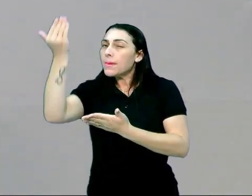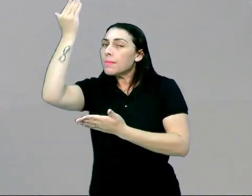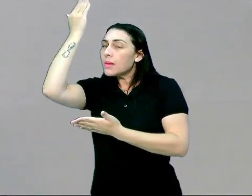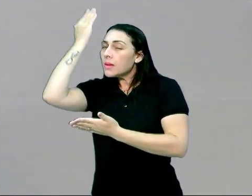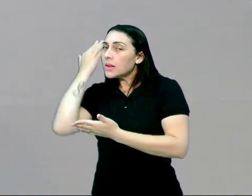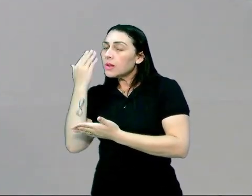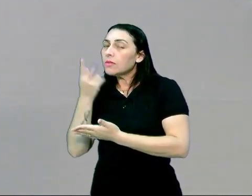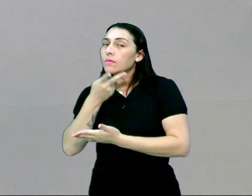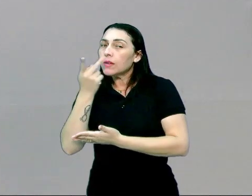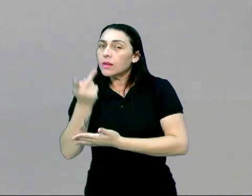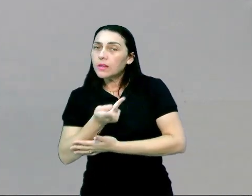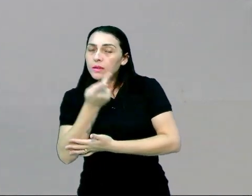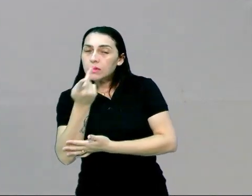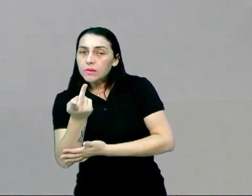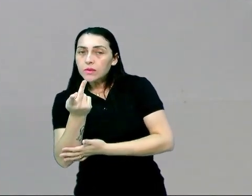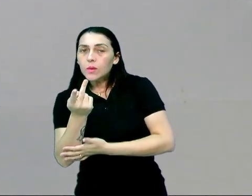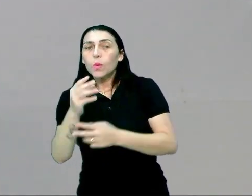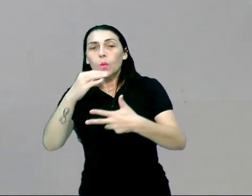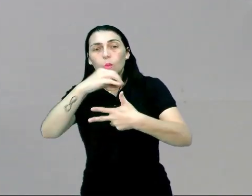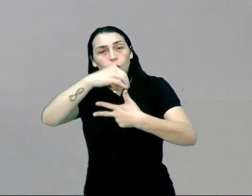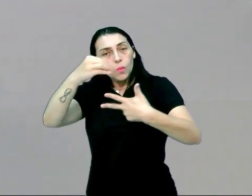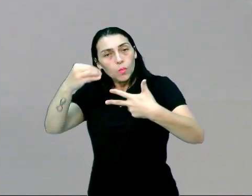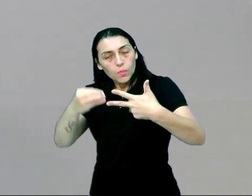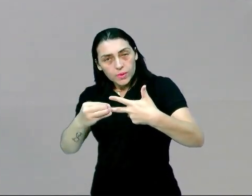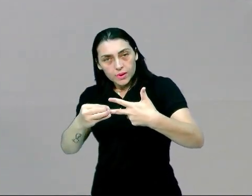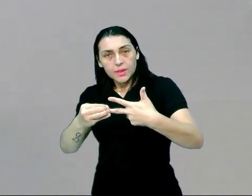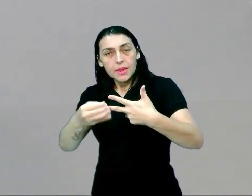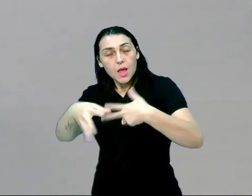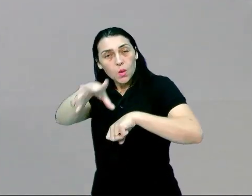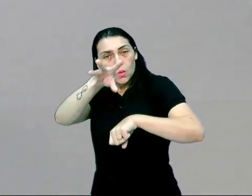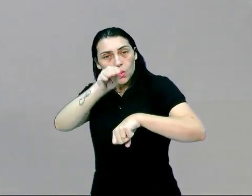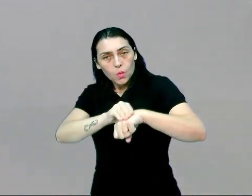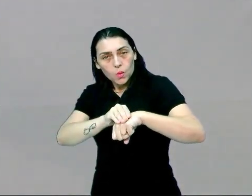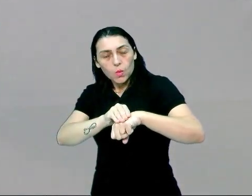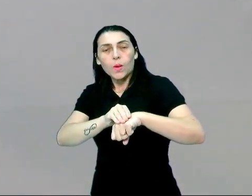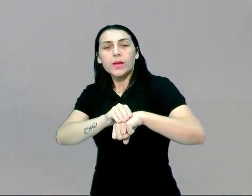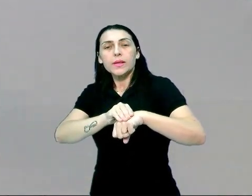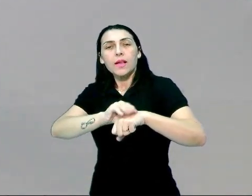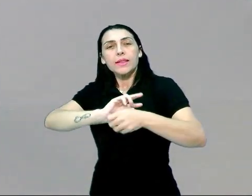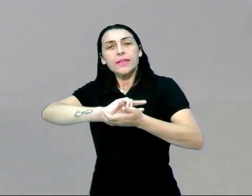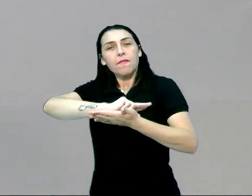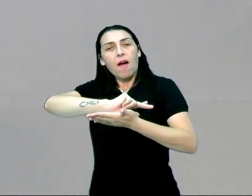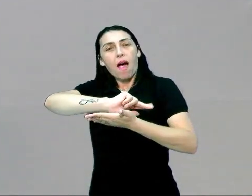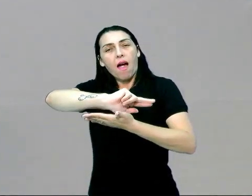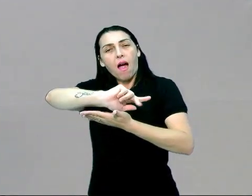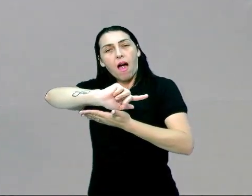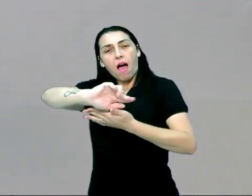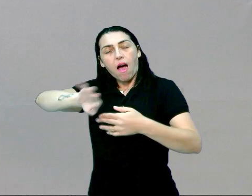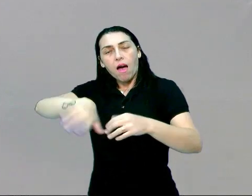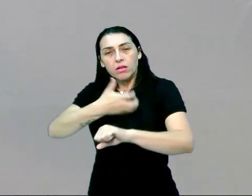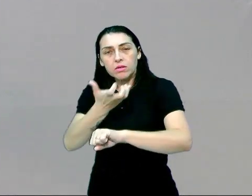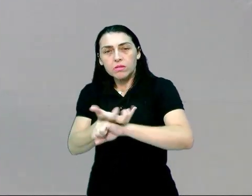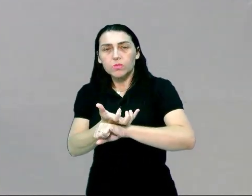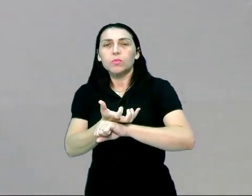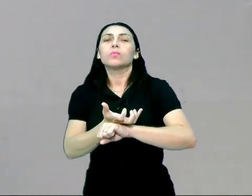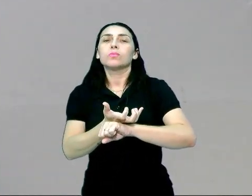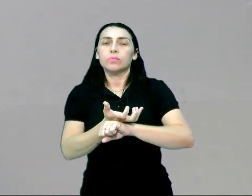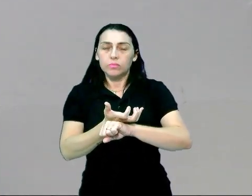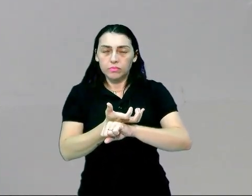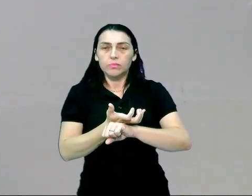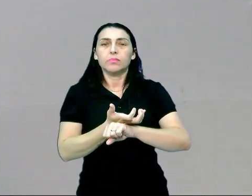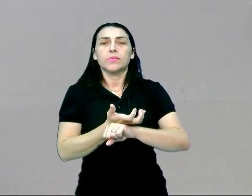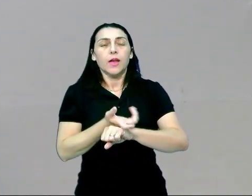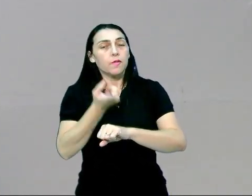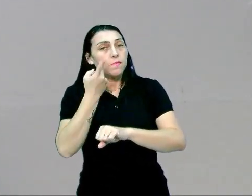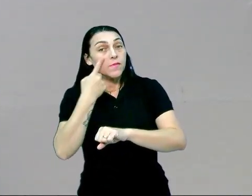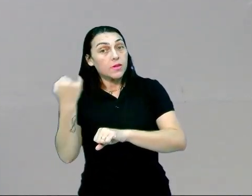a gente mencionou que o Enem é um conhecimento interdisciplinar, ele quer o conhecimento do todo. Então vejo